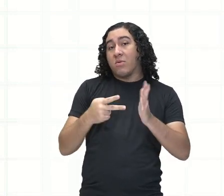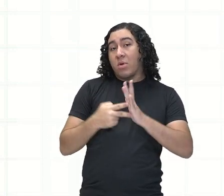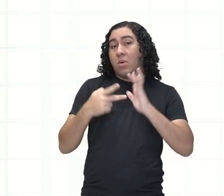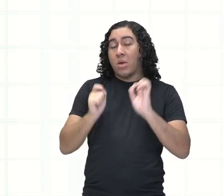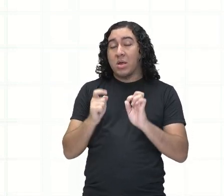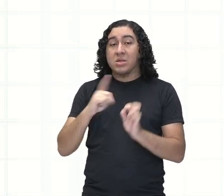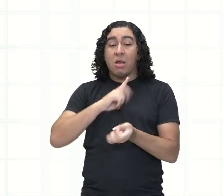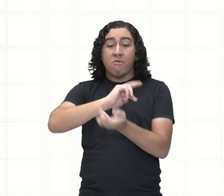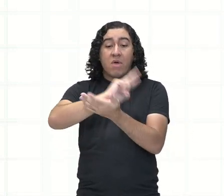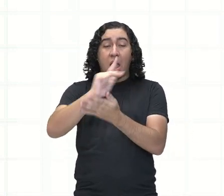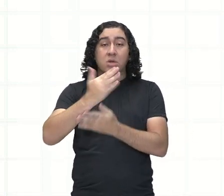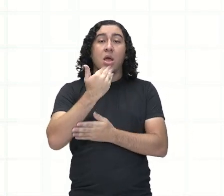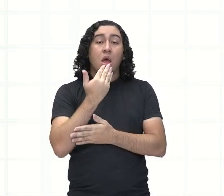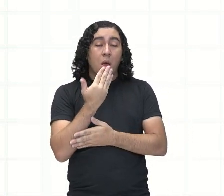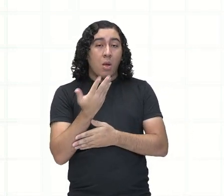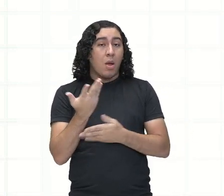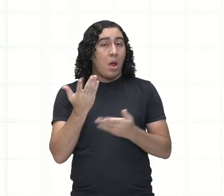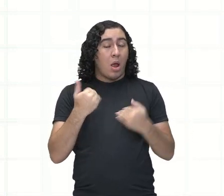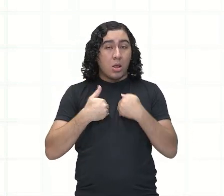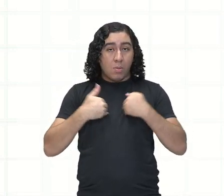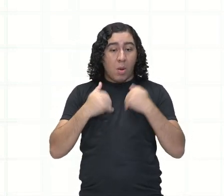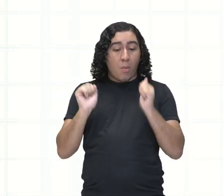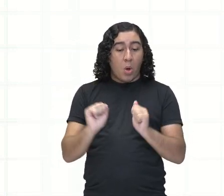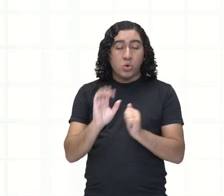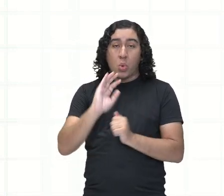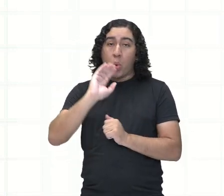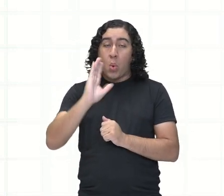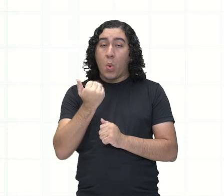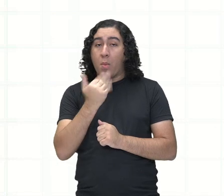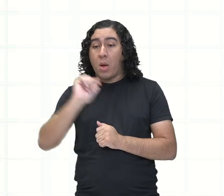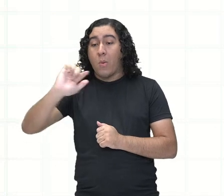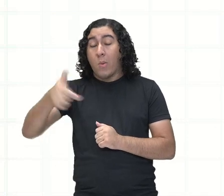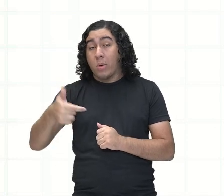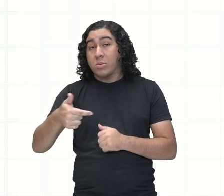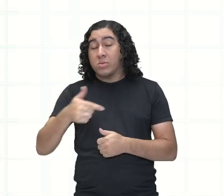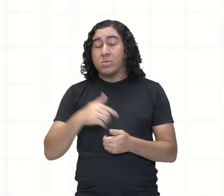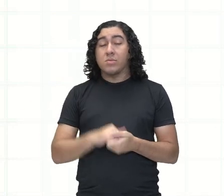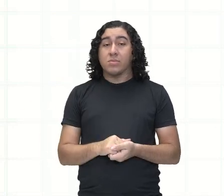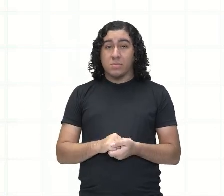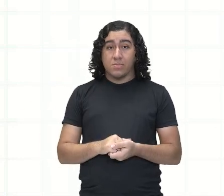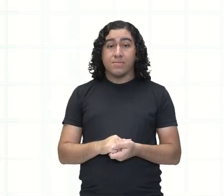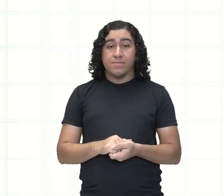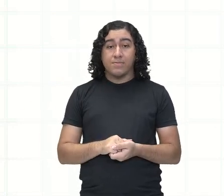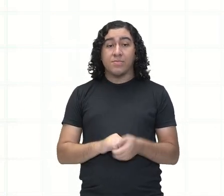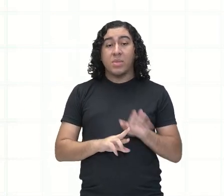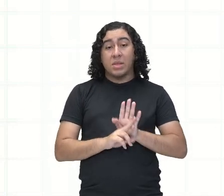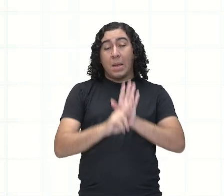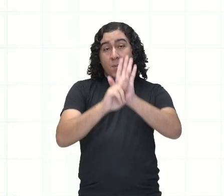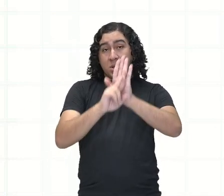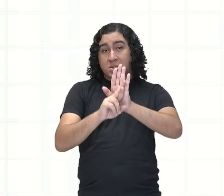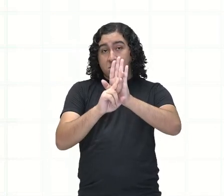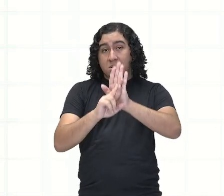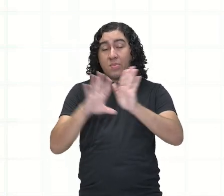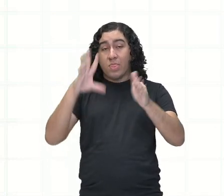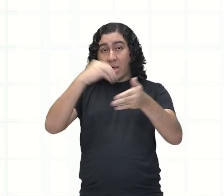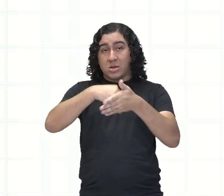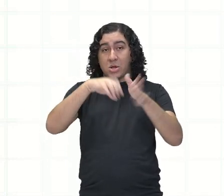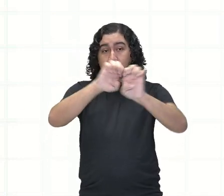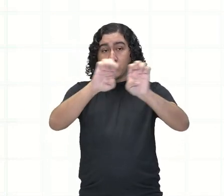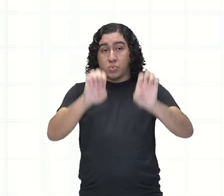de teias alimentares, eles representam melhor o que acontece nos ecossistemas,